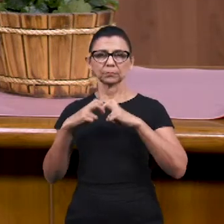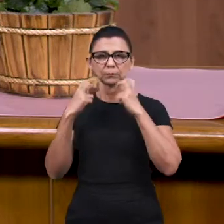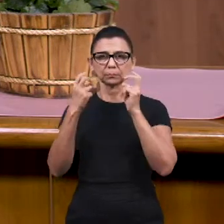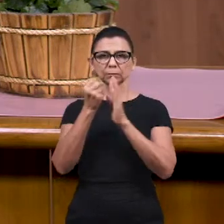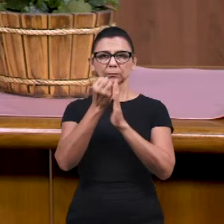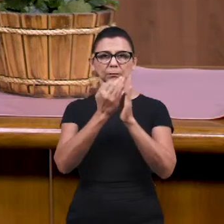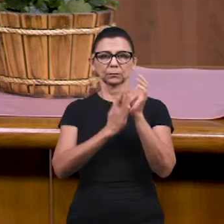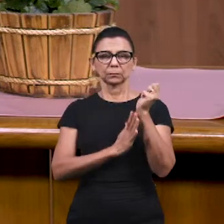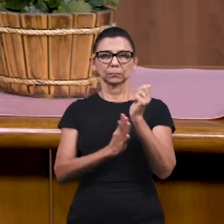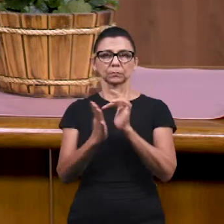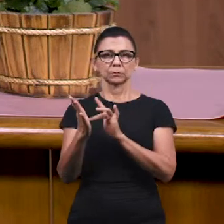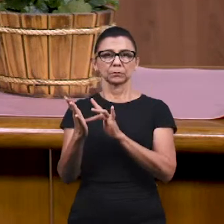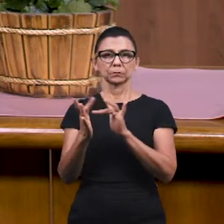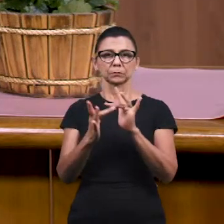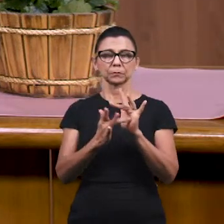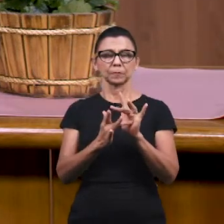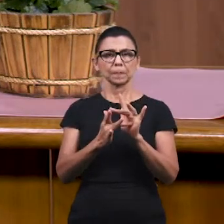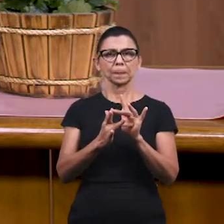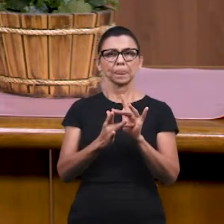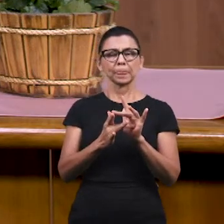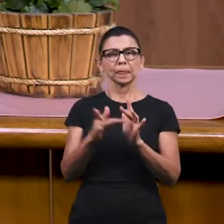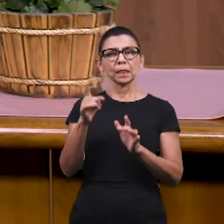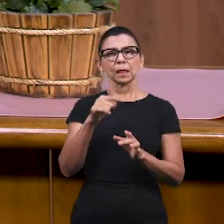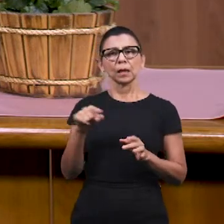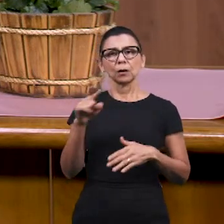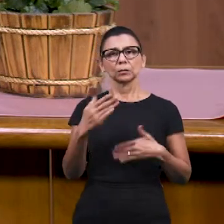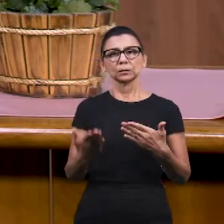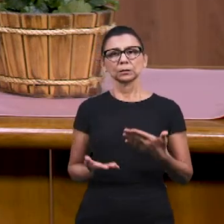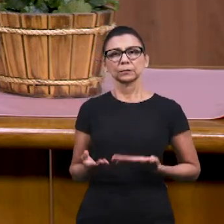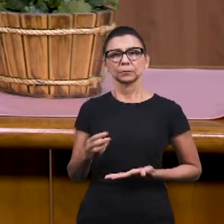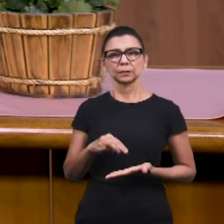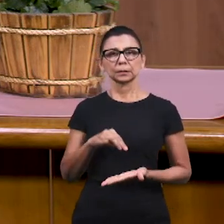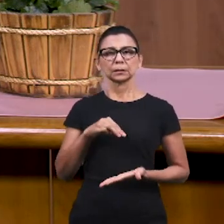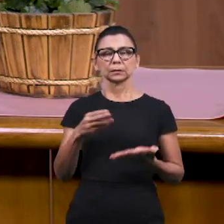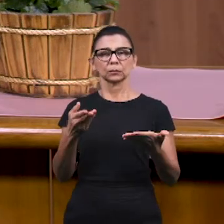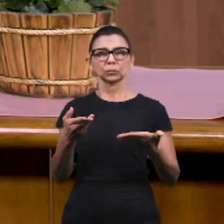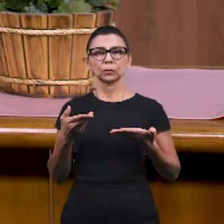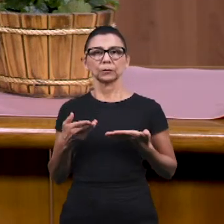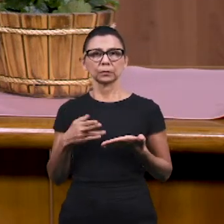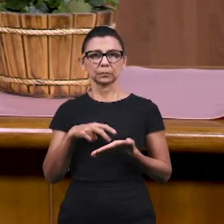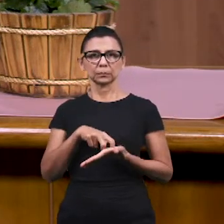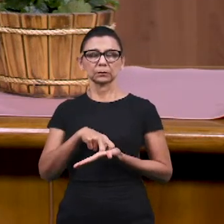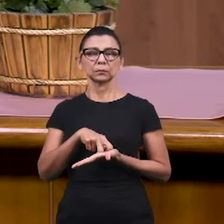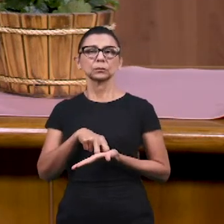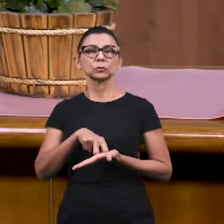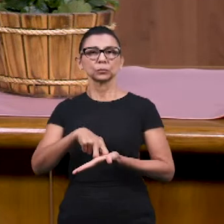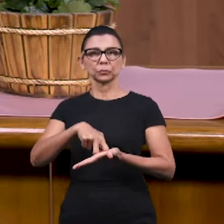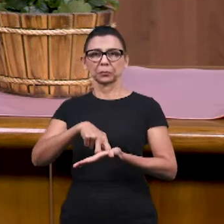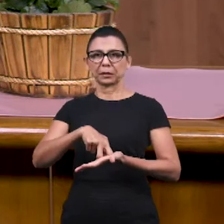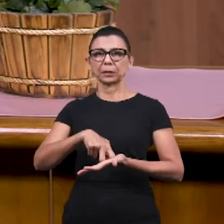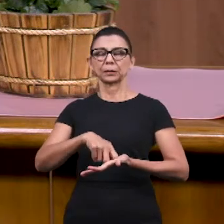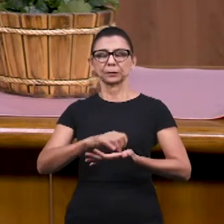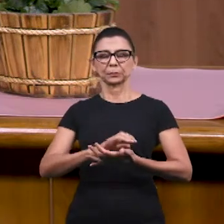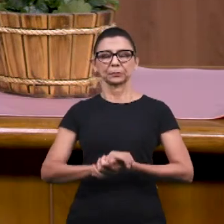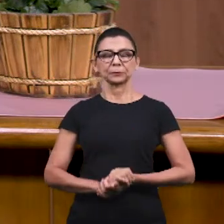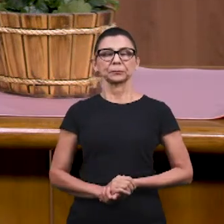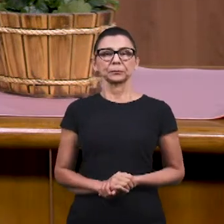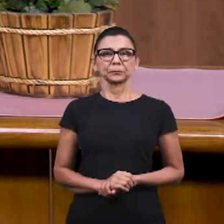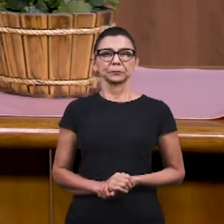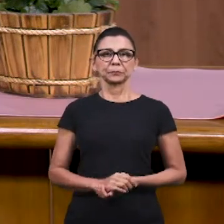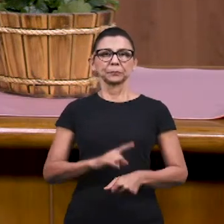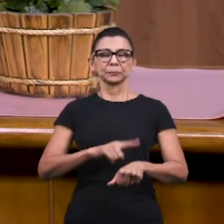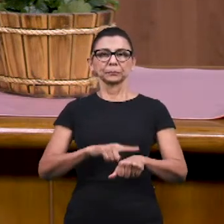de Jesus. Aos irmãos, aos membros da Igreja Cristã Maranata, eu convido a se colocarem de joelhos nesta hora para participarmos desse momento de